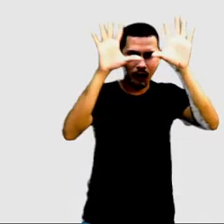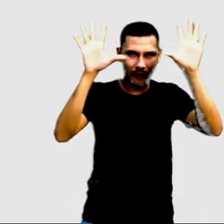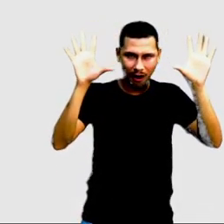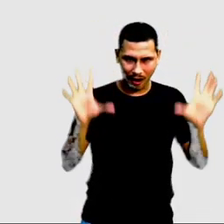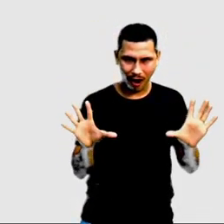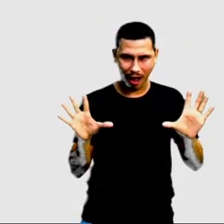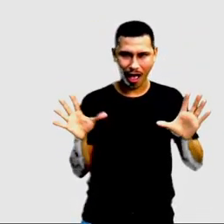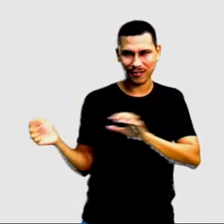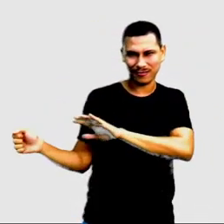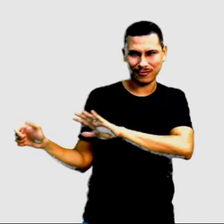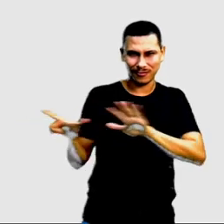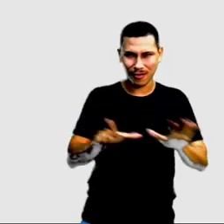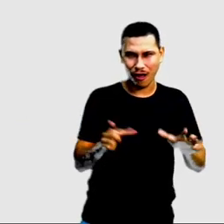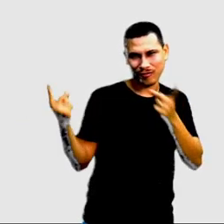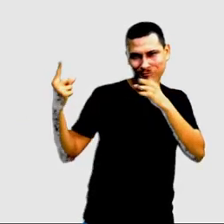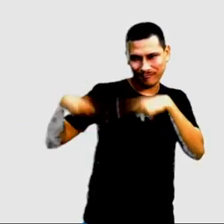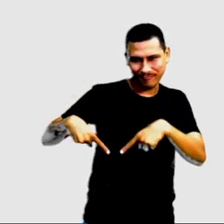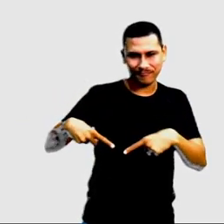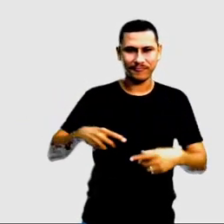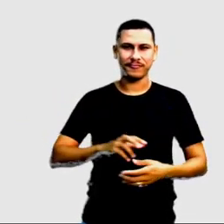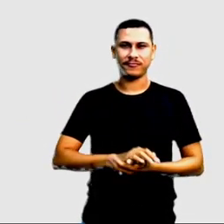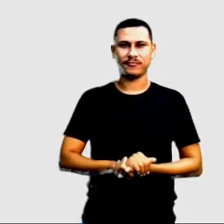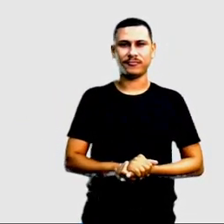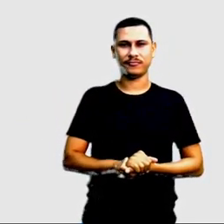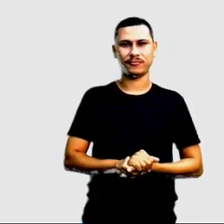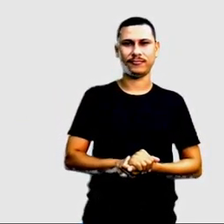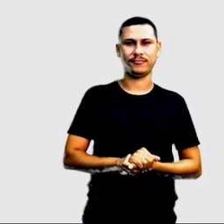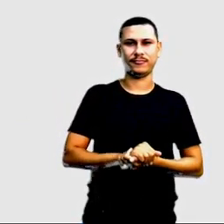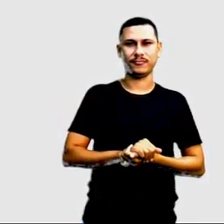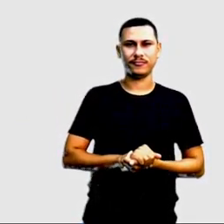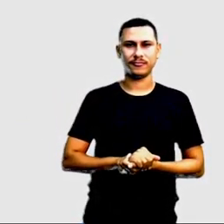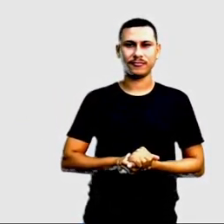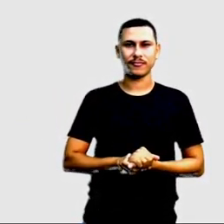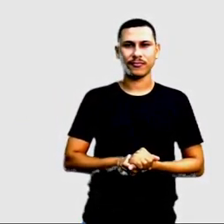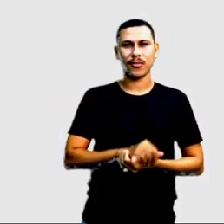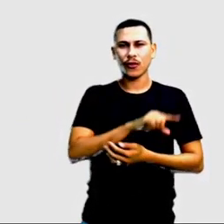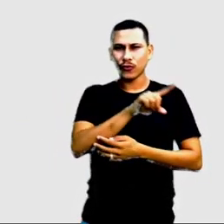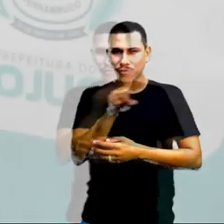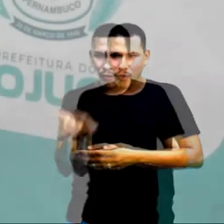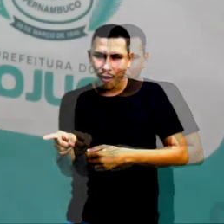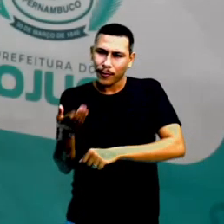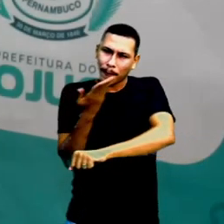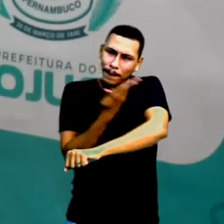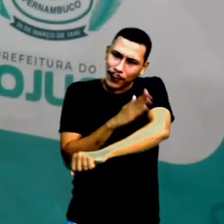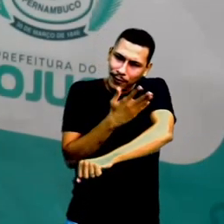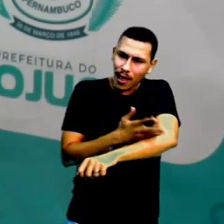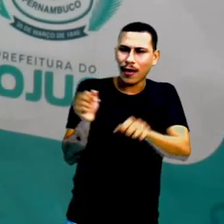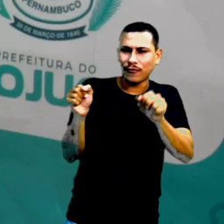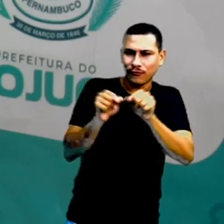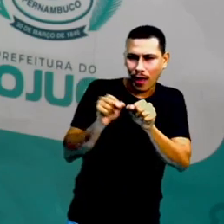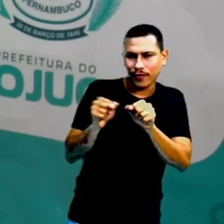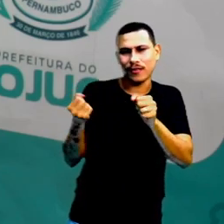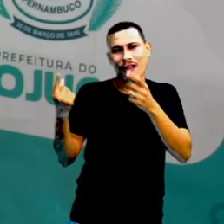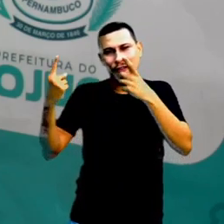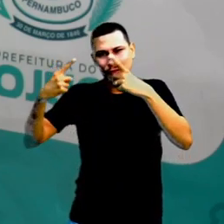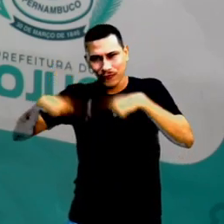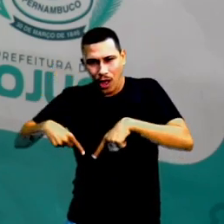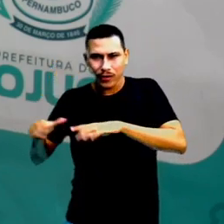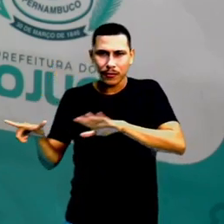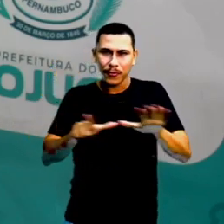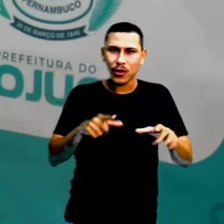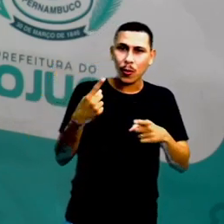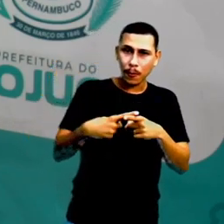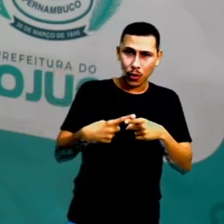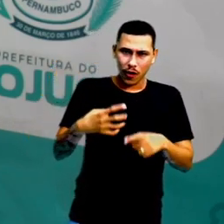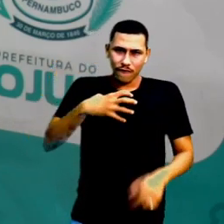vai ser direcionado para o nosso Week Challenge. Não deixem de fazer o desafio semanal, porque é